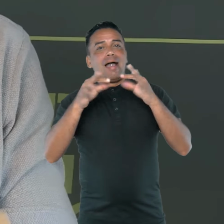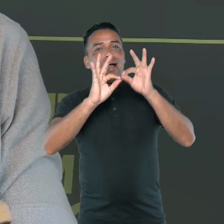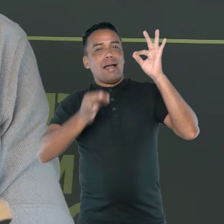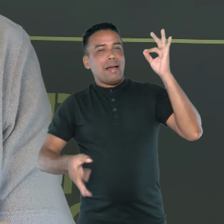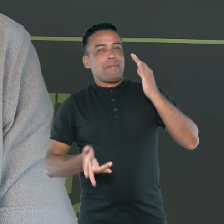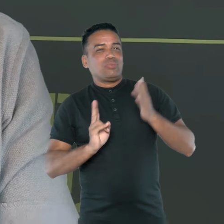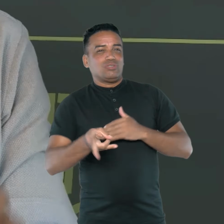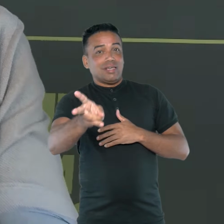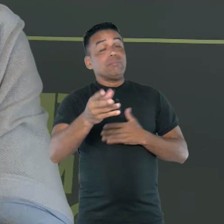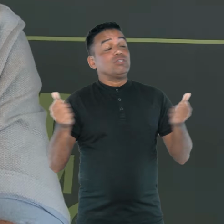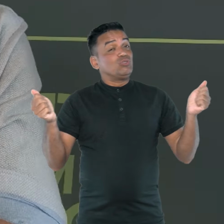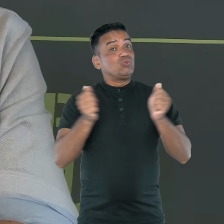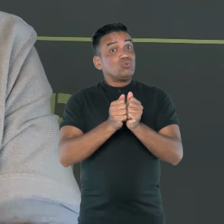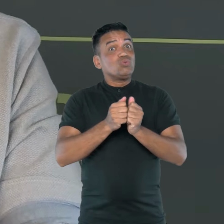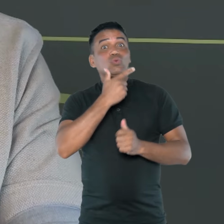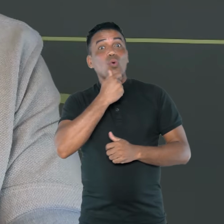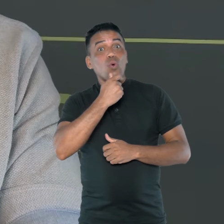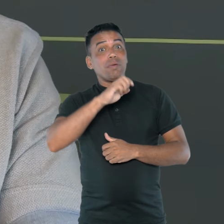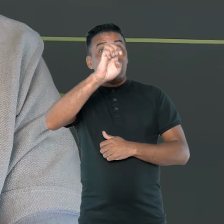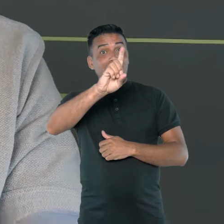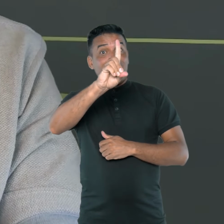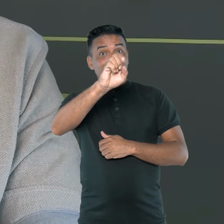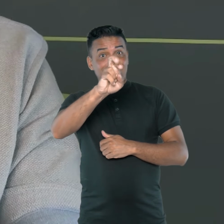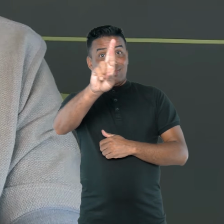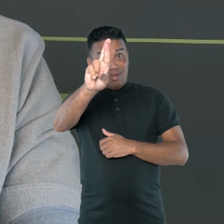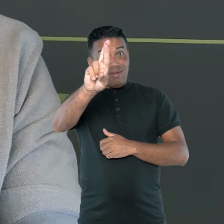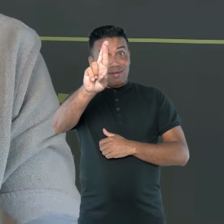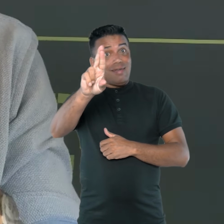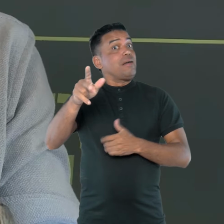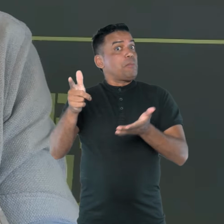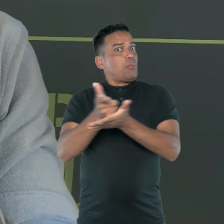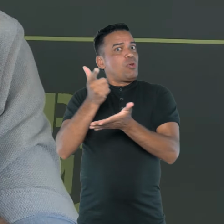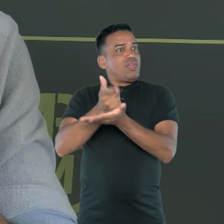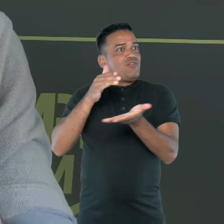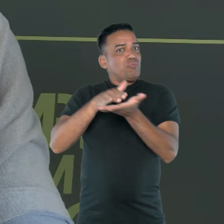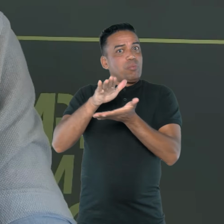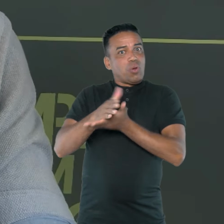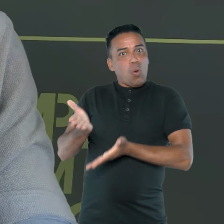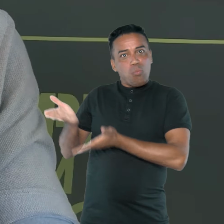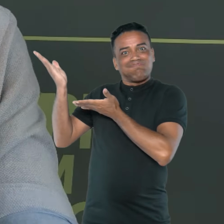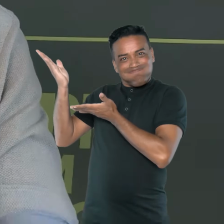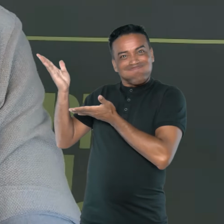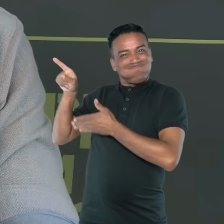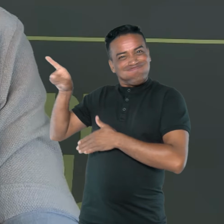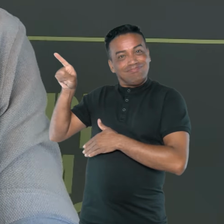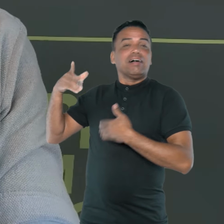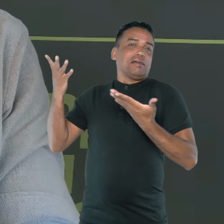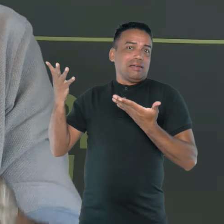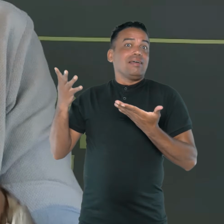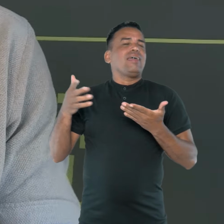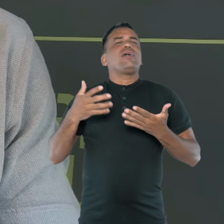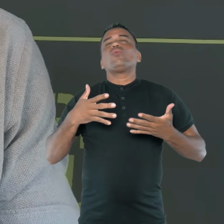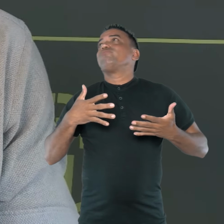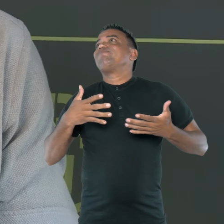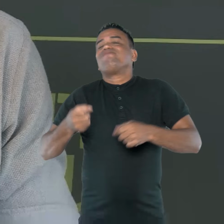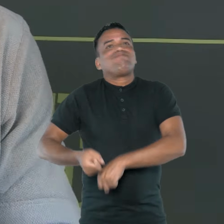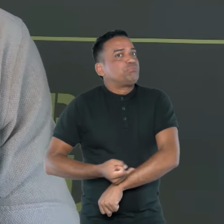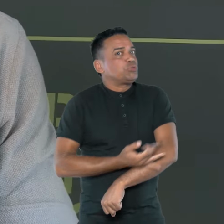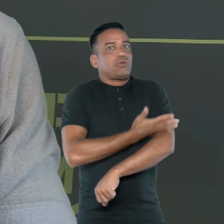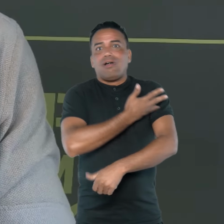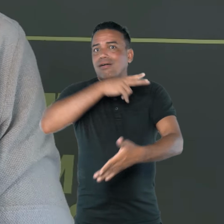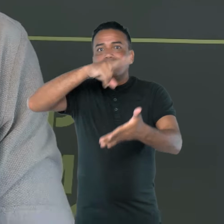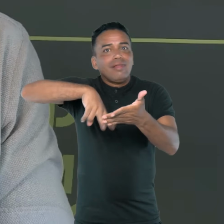Éder Rodrigues, autor de Nem Todo Adeus Habita o Olhar Antes do Aceno. Estou muito comovido com a